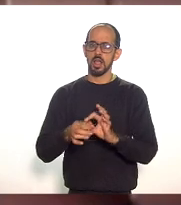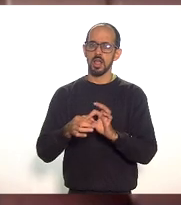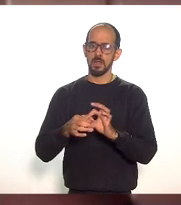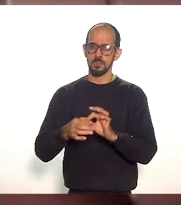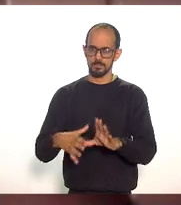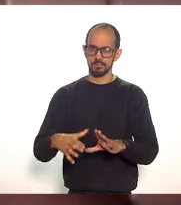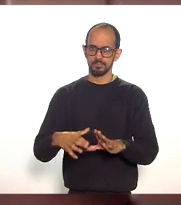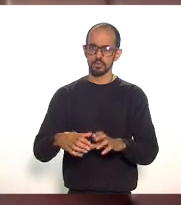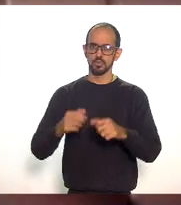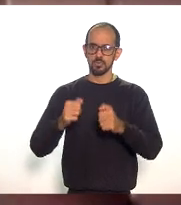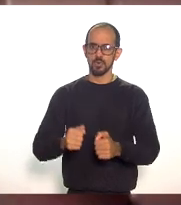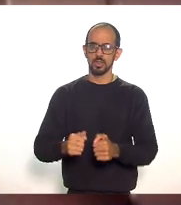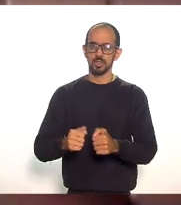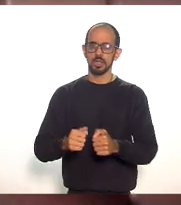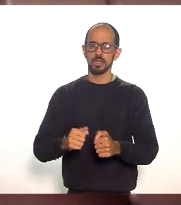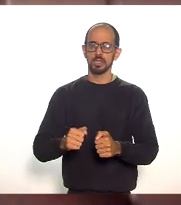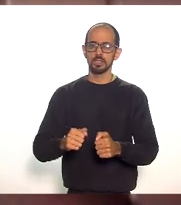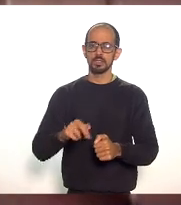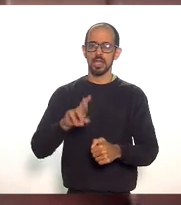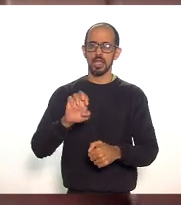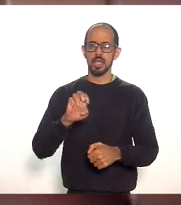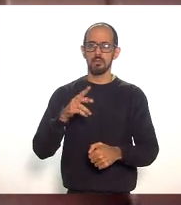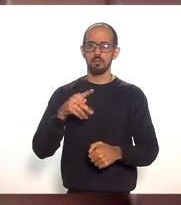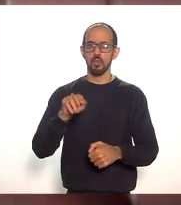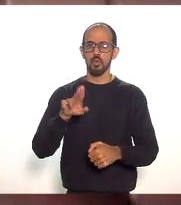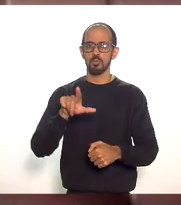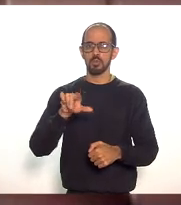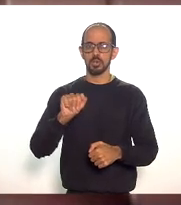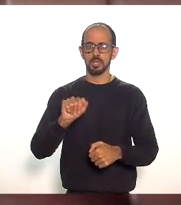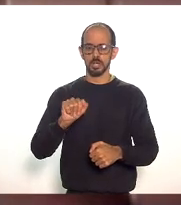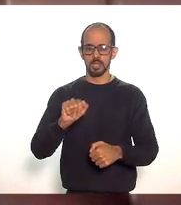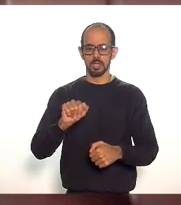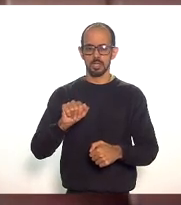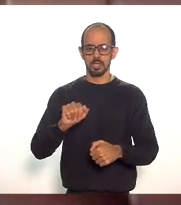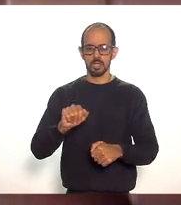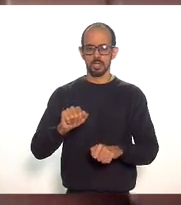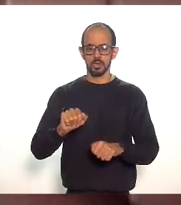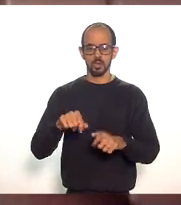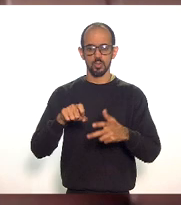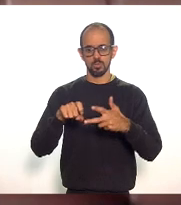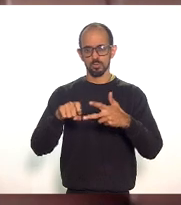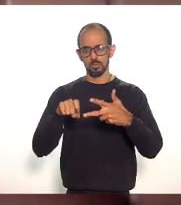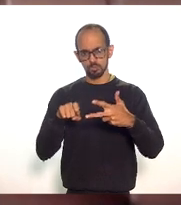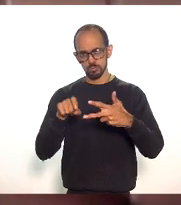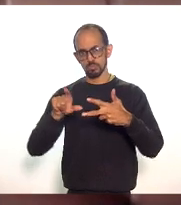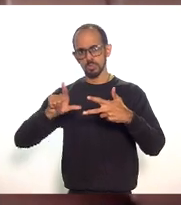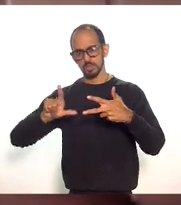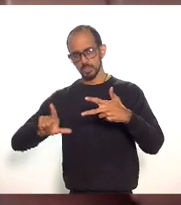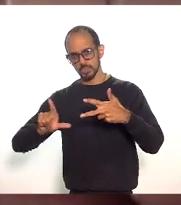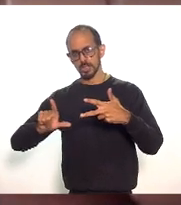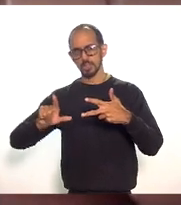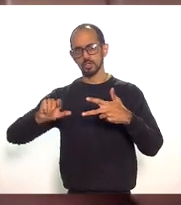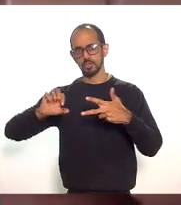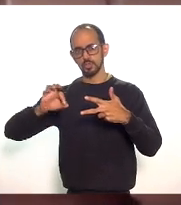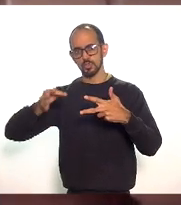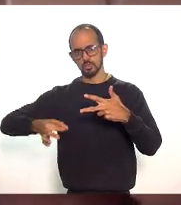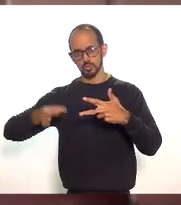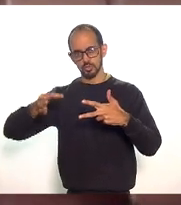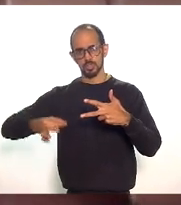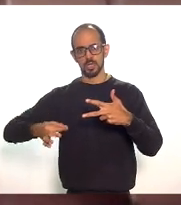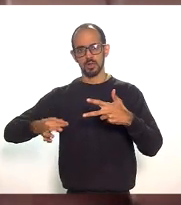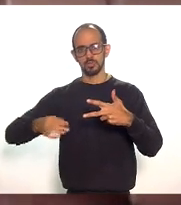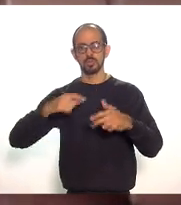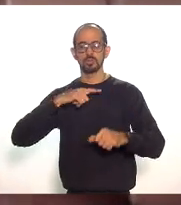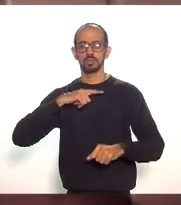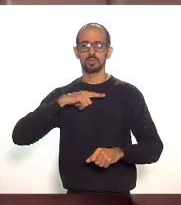da República, com as suas devidas autonomias, o Executivo, o Judiciário e o Legislativo, têm, de